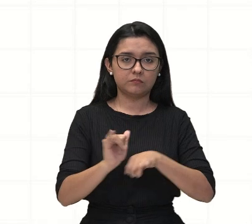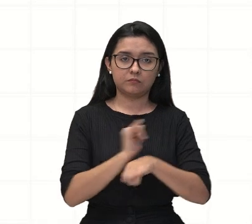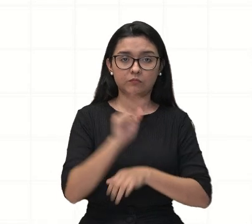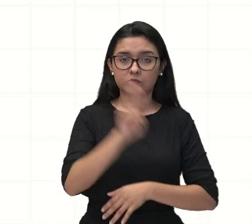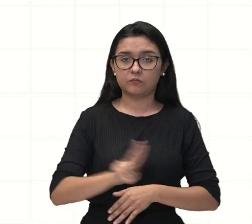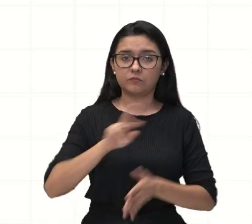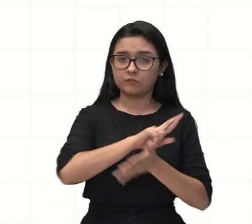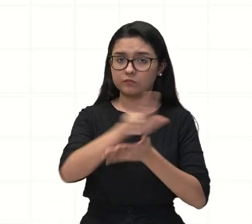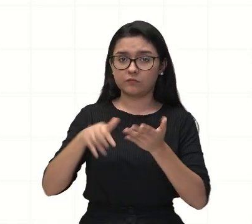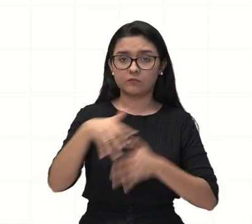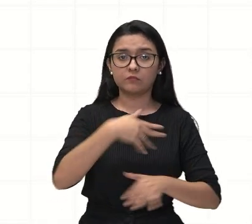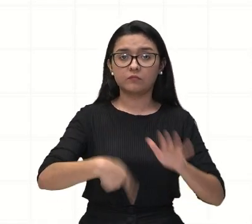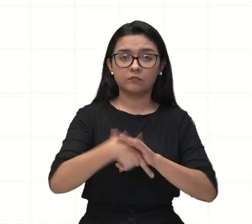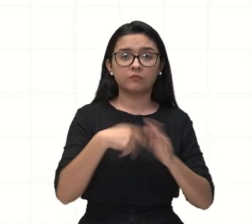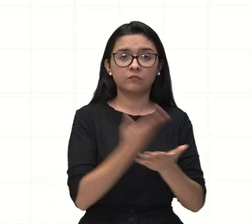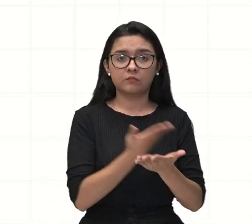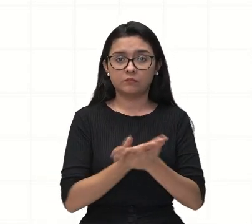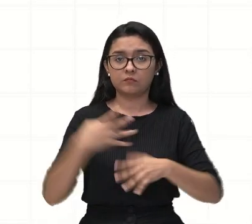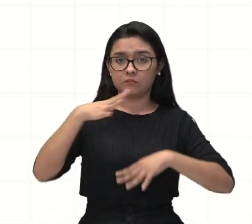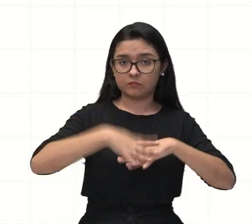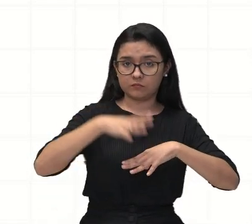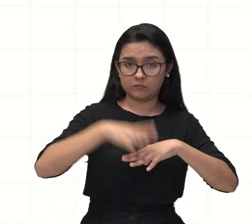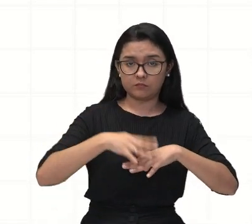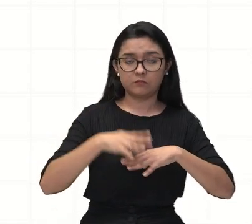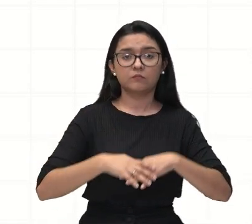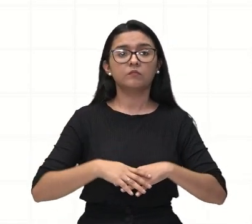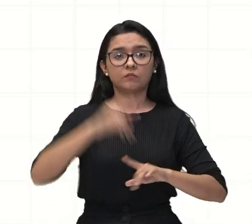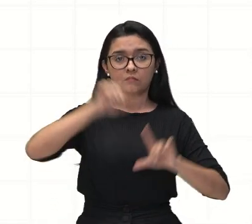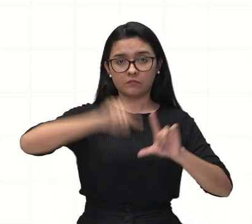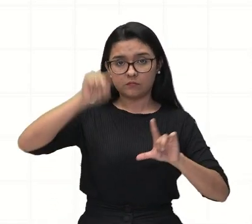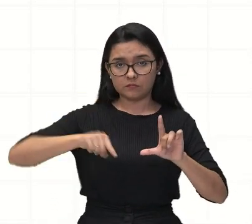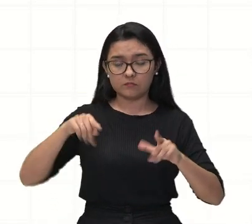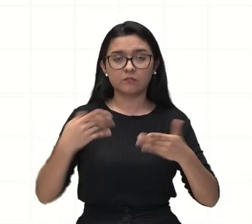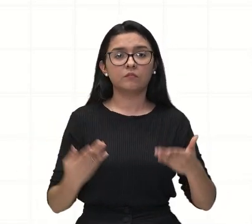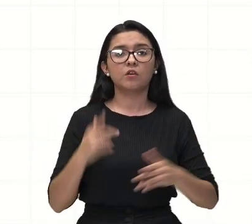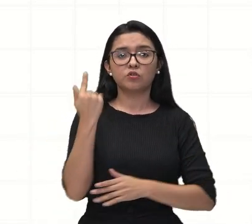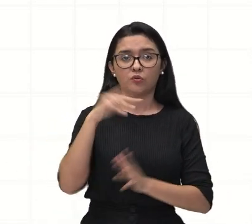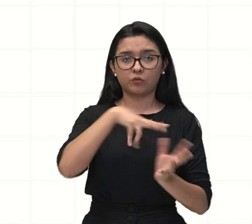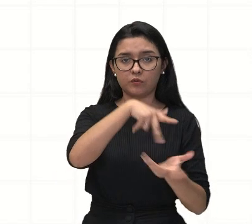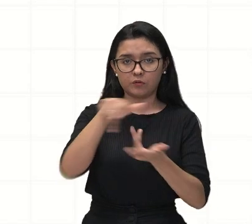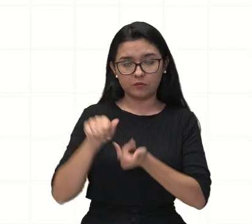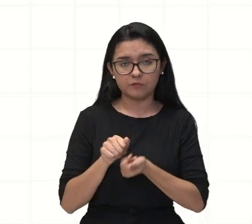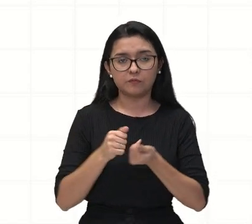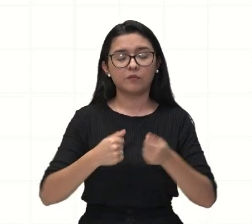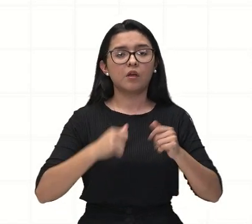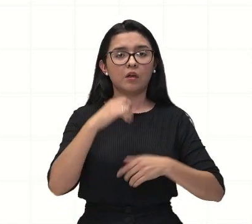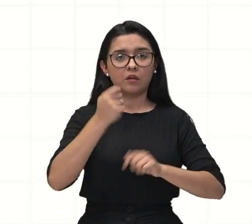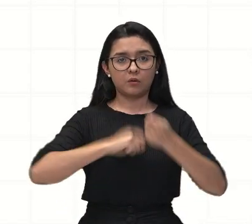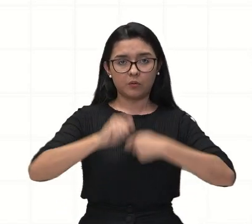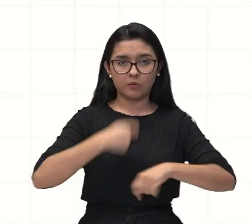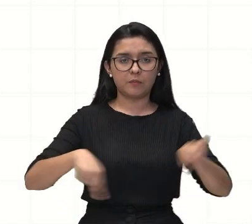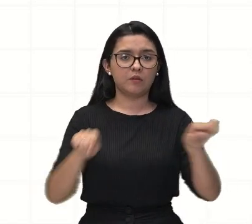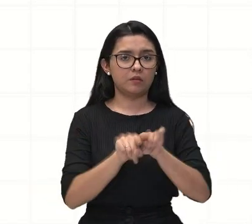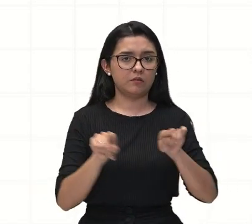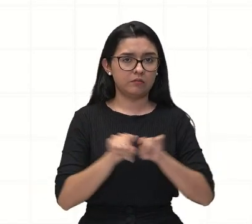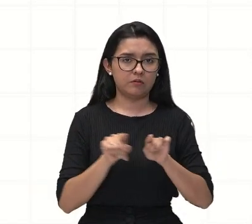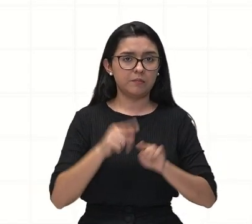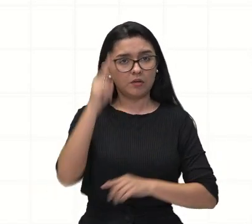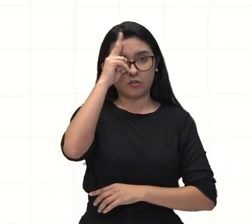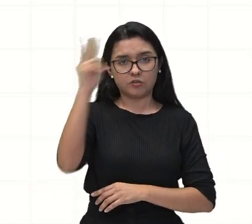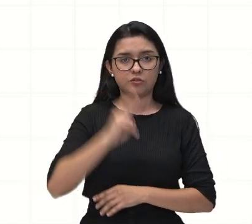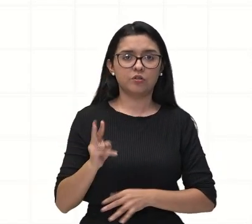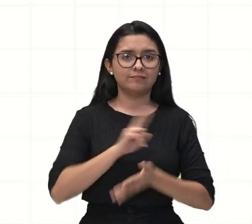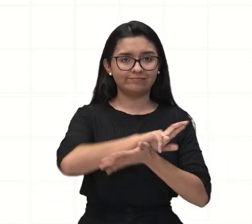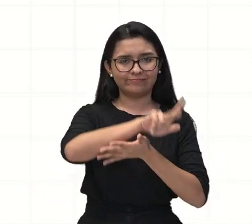diversas áreas de estudo: matemática, estatística, geografia, economia,